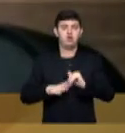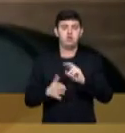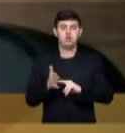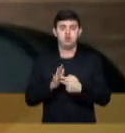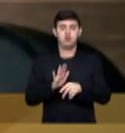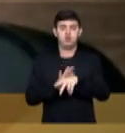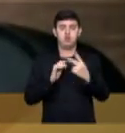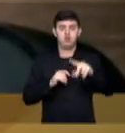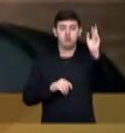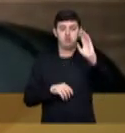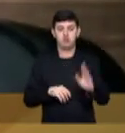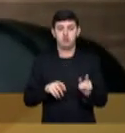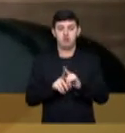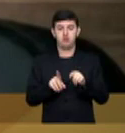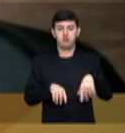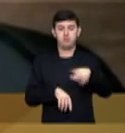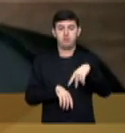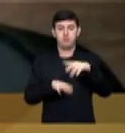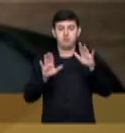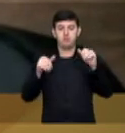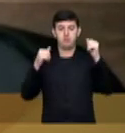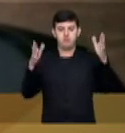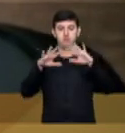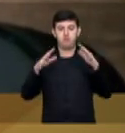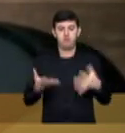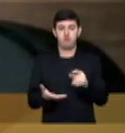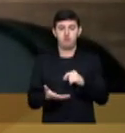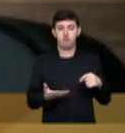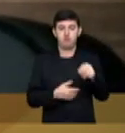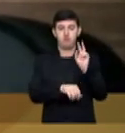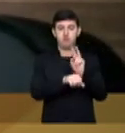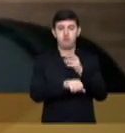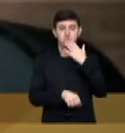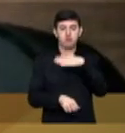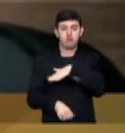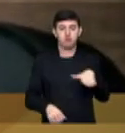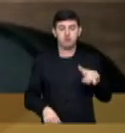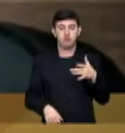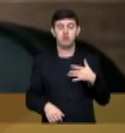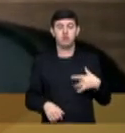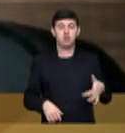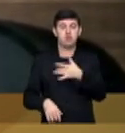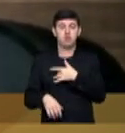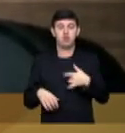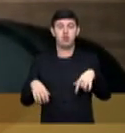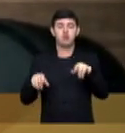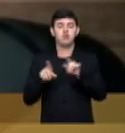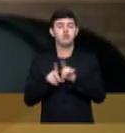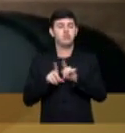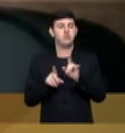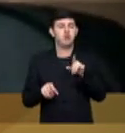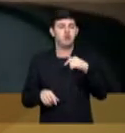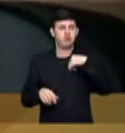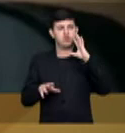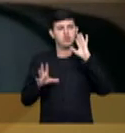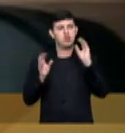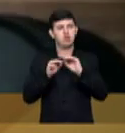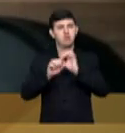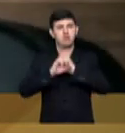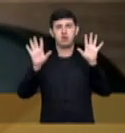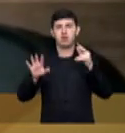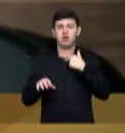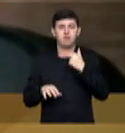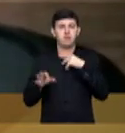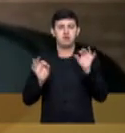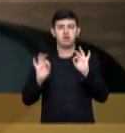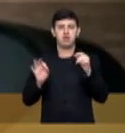de proteção à saúde e à infância. Também entendo que não se pode invocar a reserva de